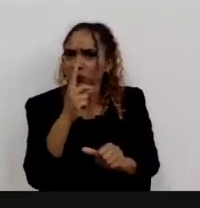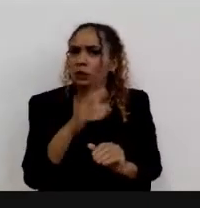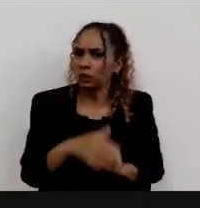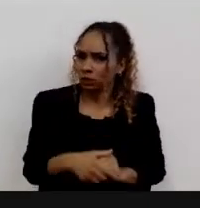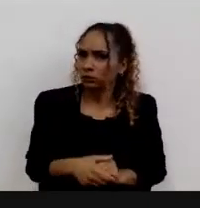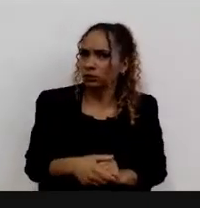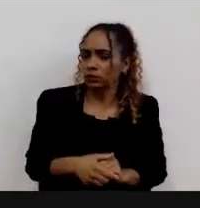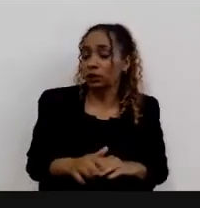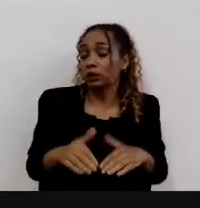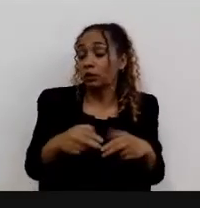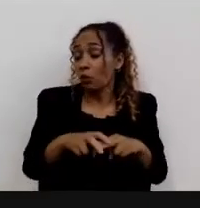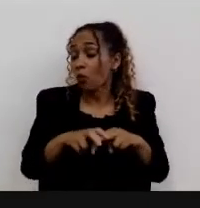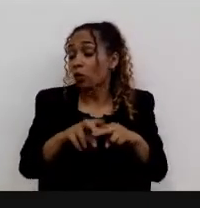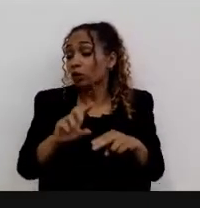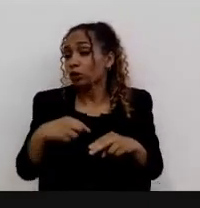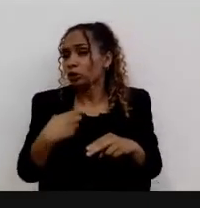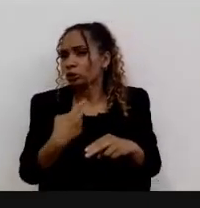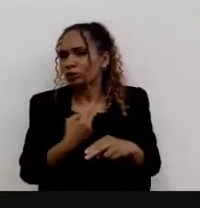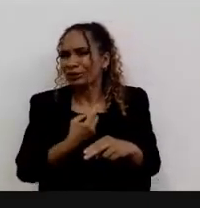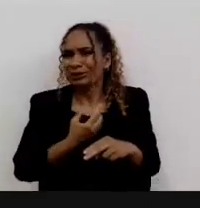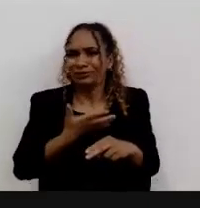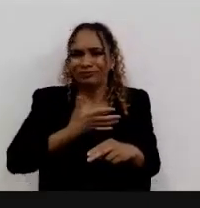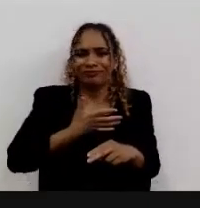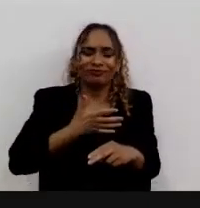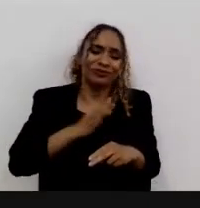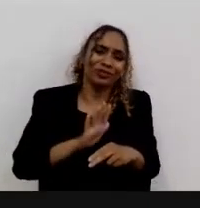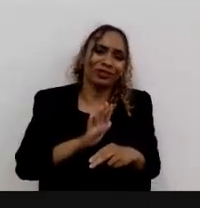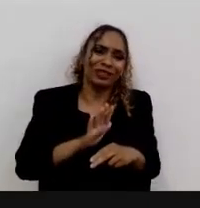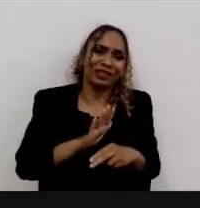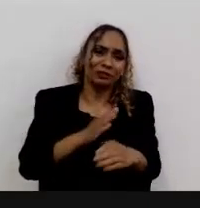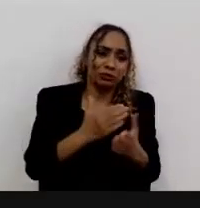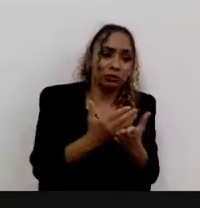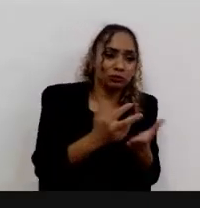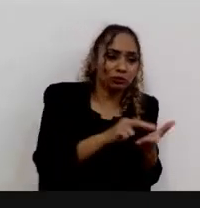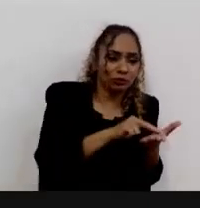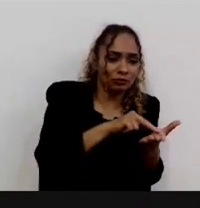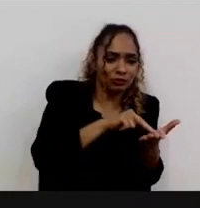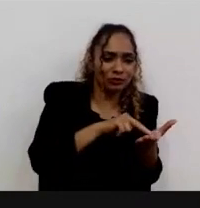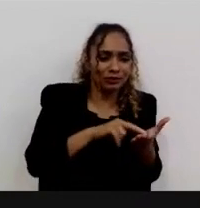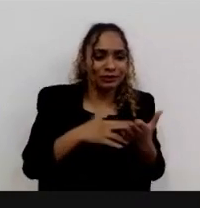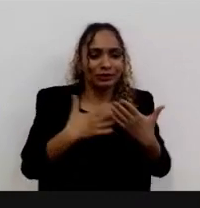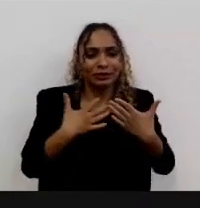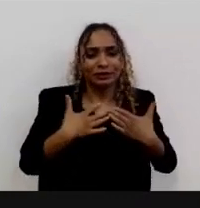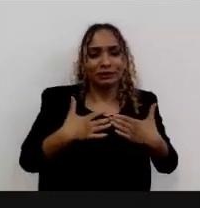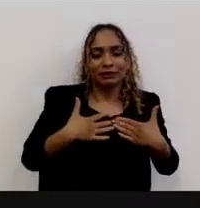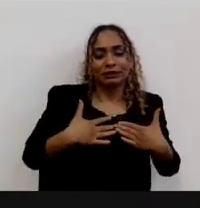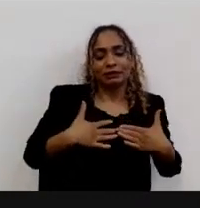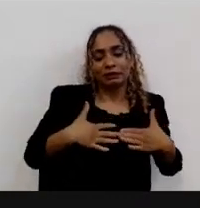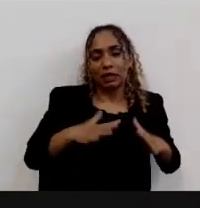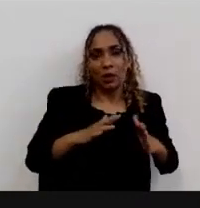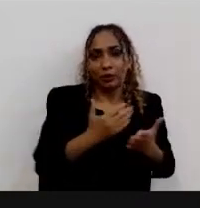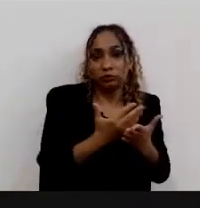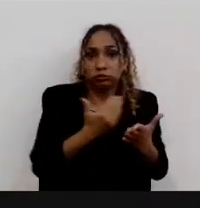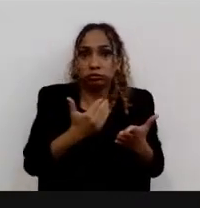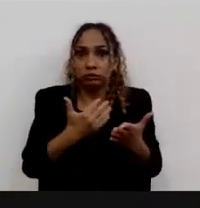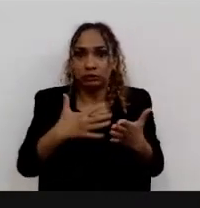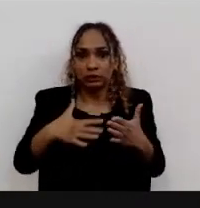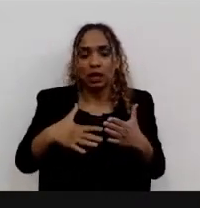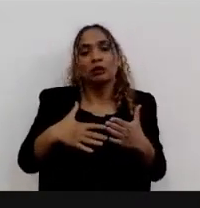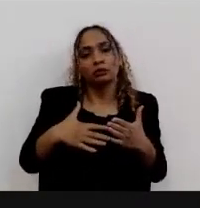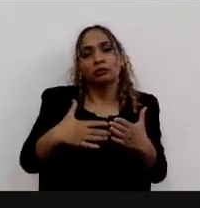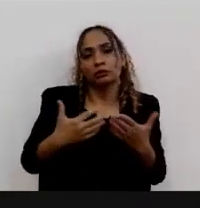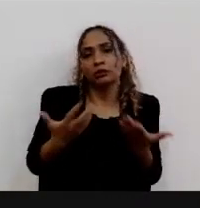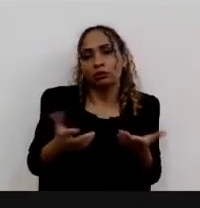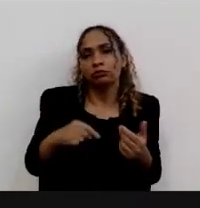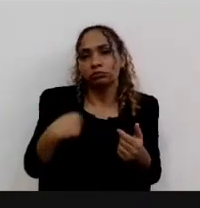por isso que, muitas vezes, a gente fica desconfortável quando somos retirados daquela zona de conforto em que nós já dominamos e estamos